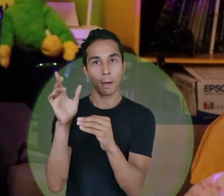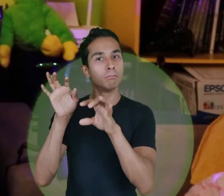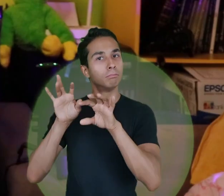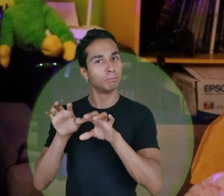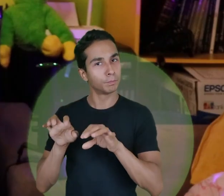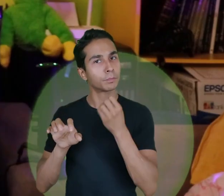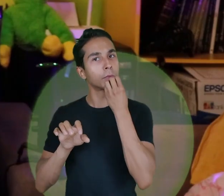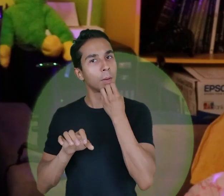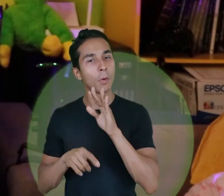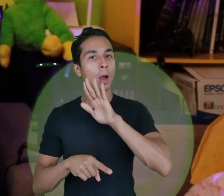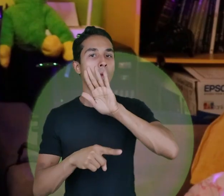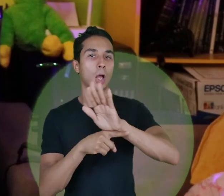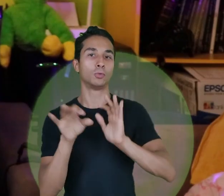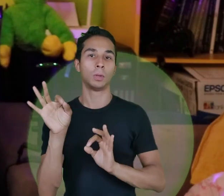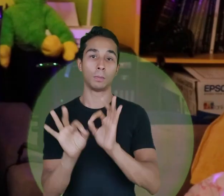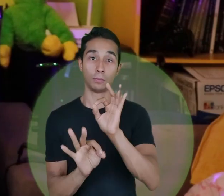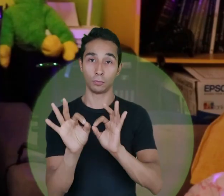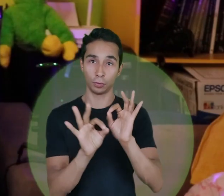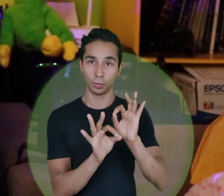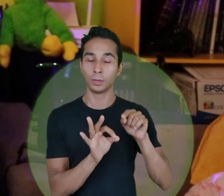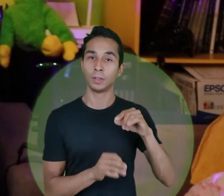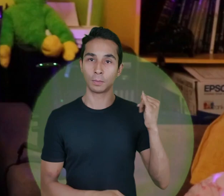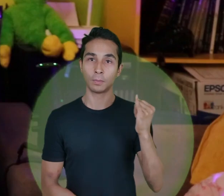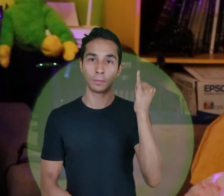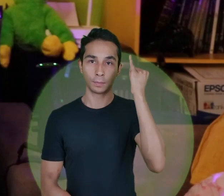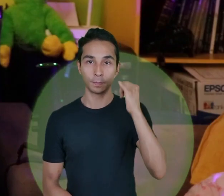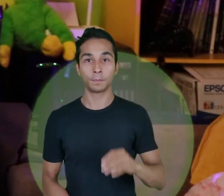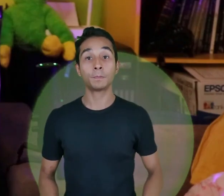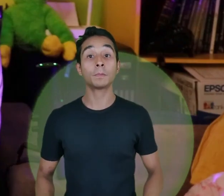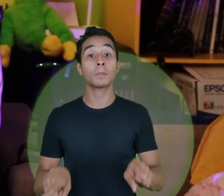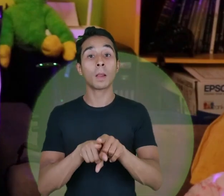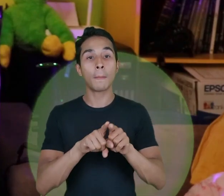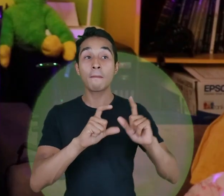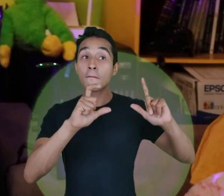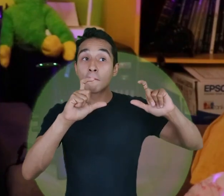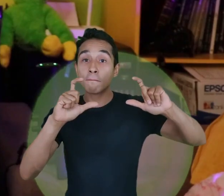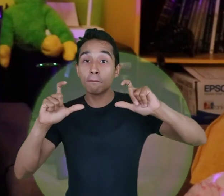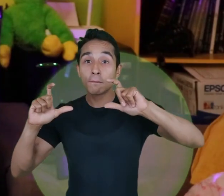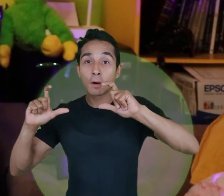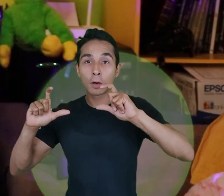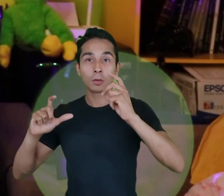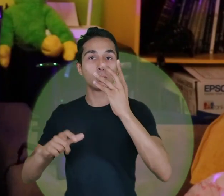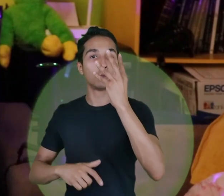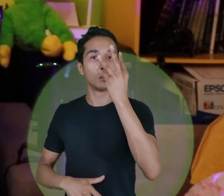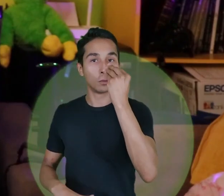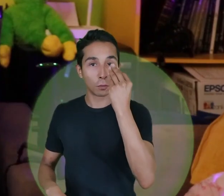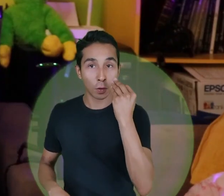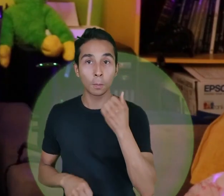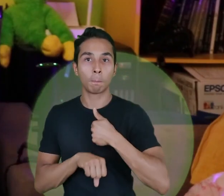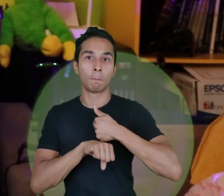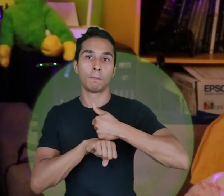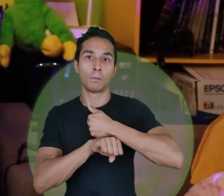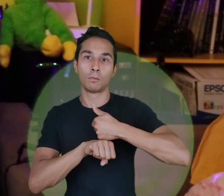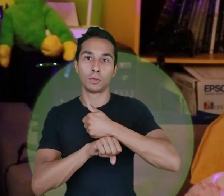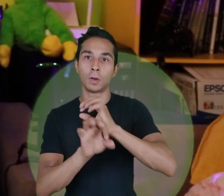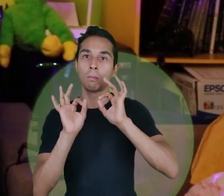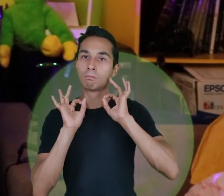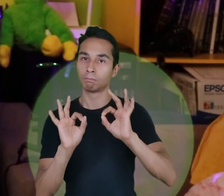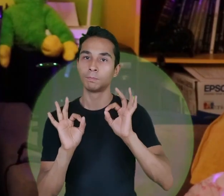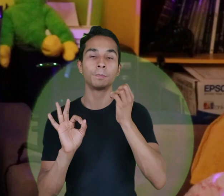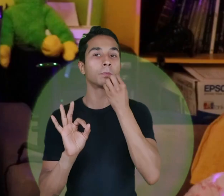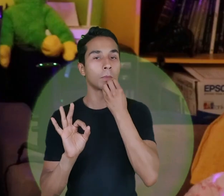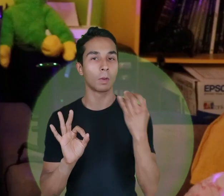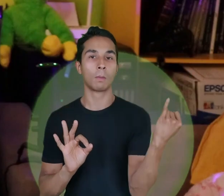vários meios, vários caminhos, em vários projetos, sempre vão te pedir isso, né. Fotos profissionais, né, legal, interessante você